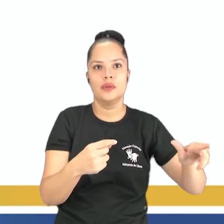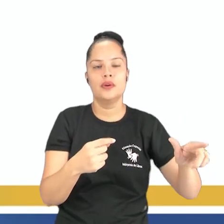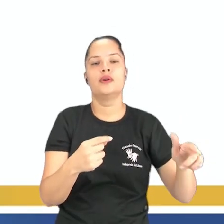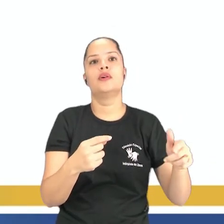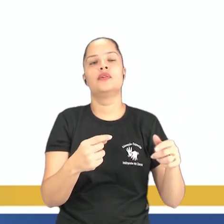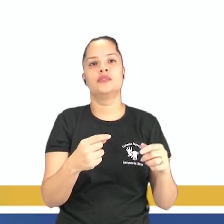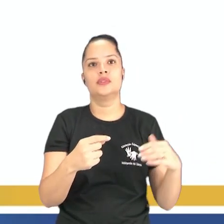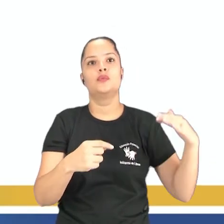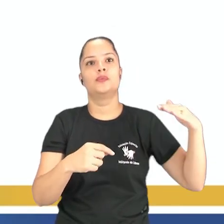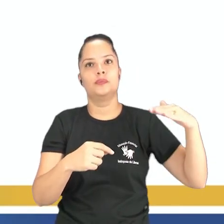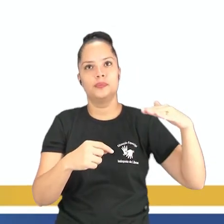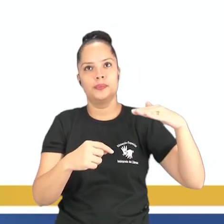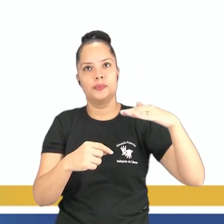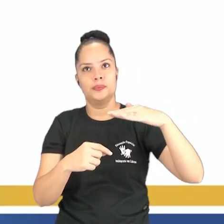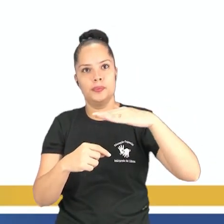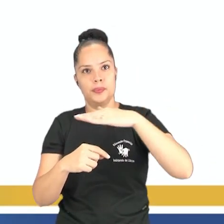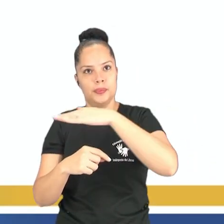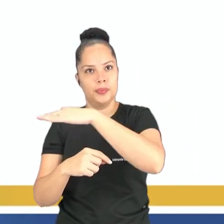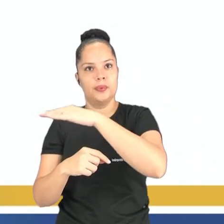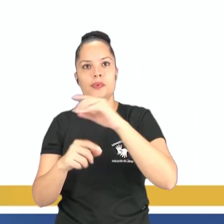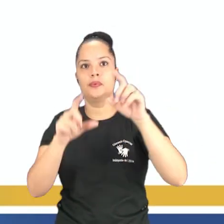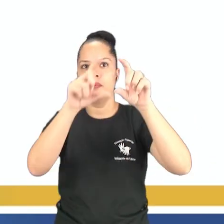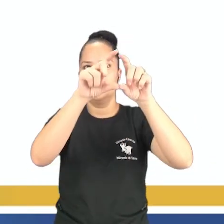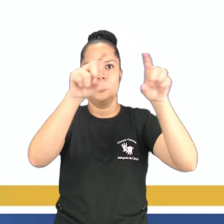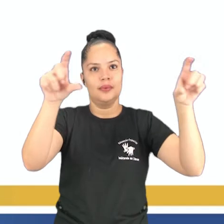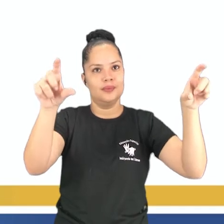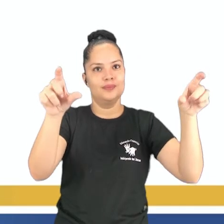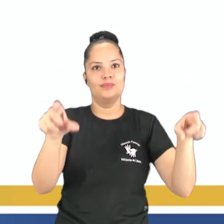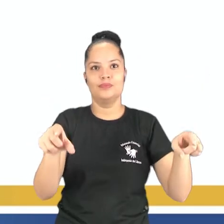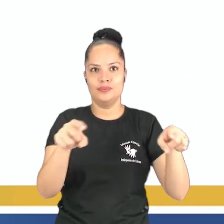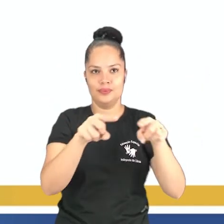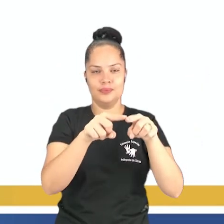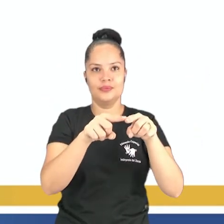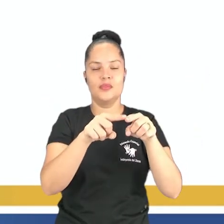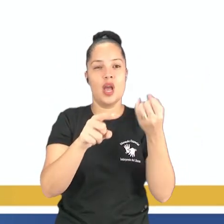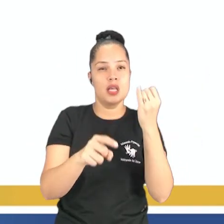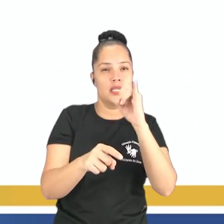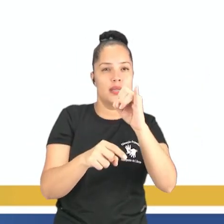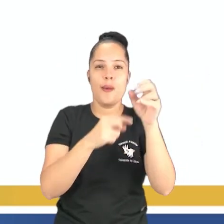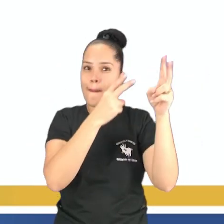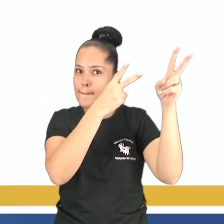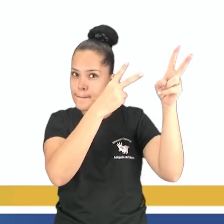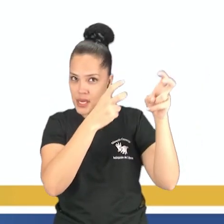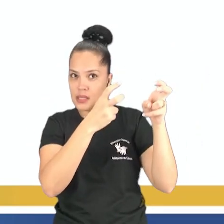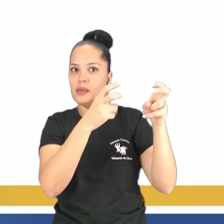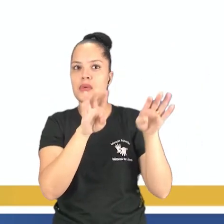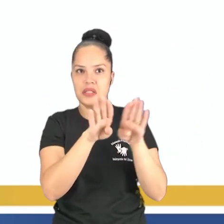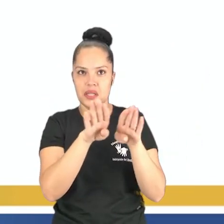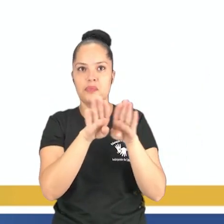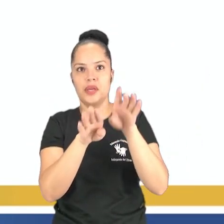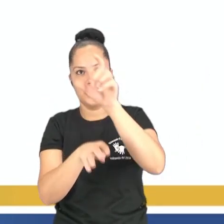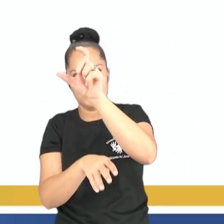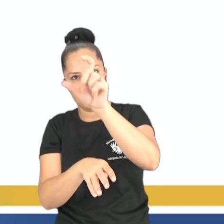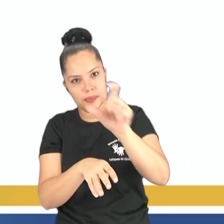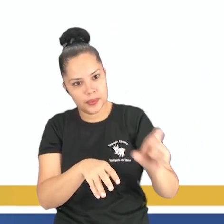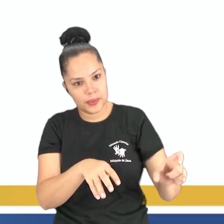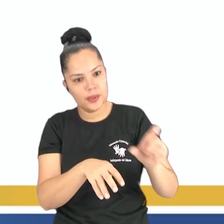de translação, tanto na horizontal como na vertical. Se a gente observar em diagonal, isso também